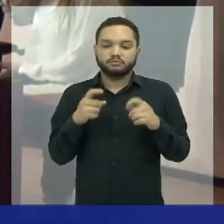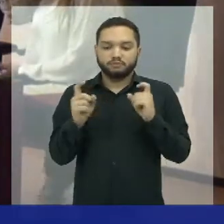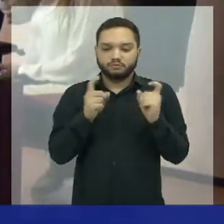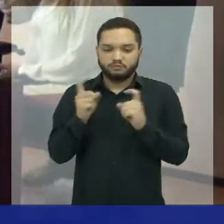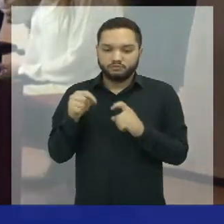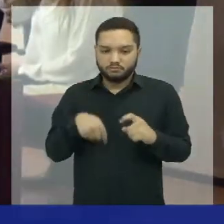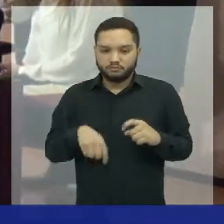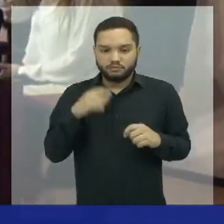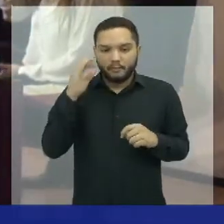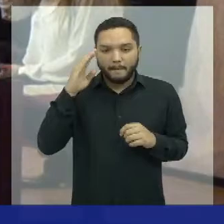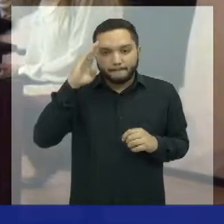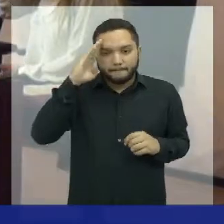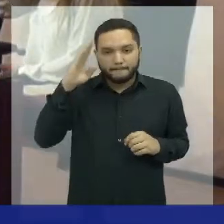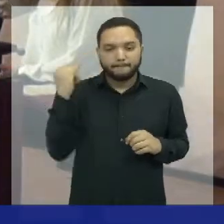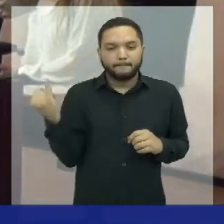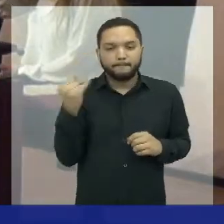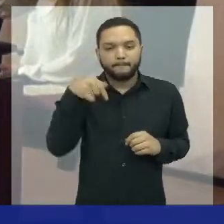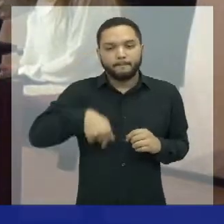nossa cidade.